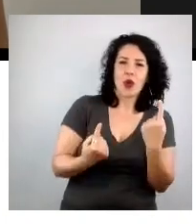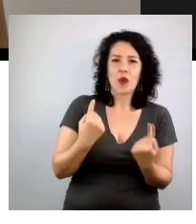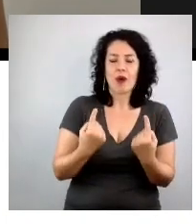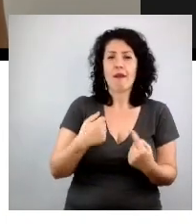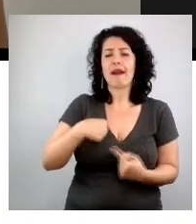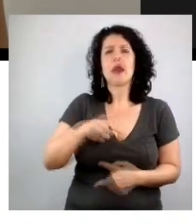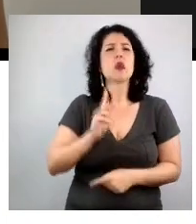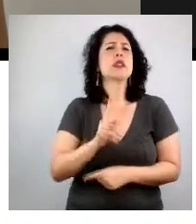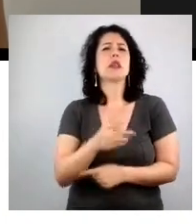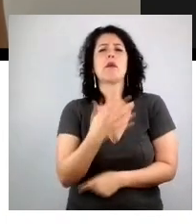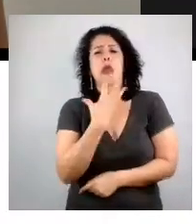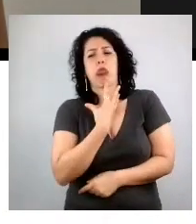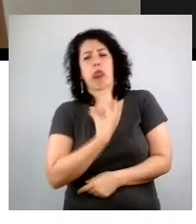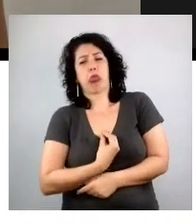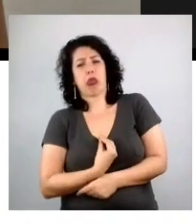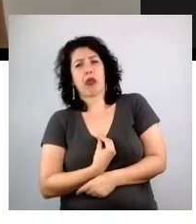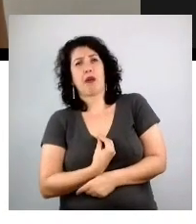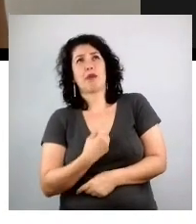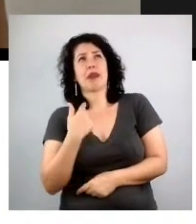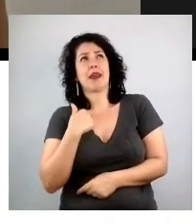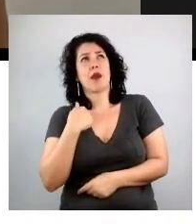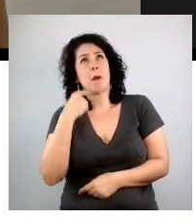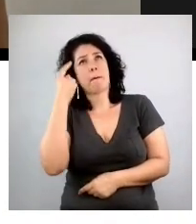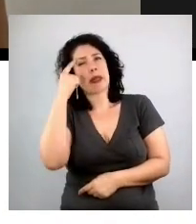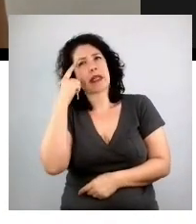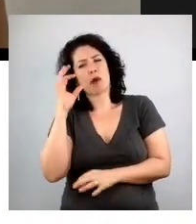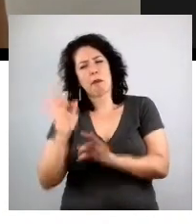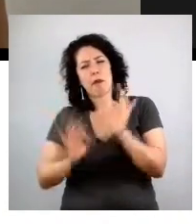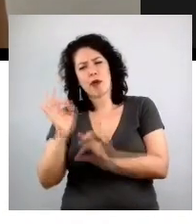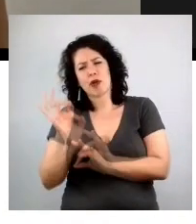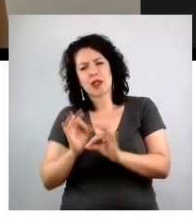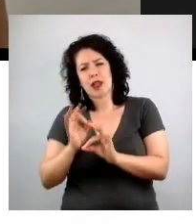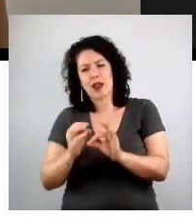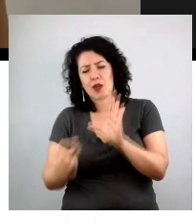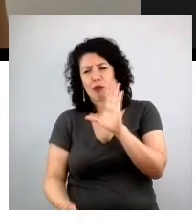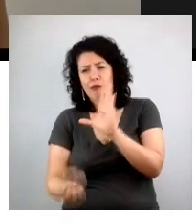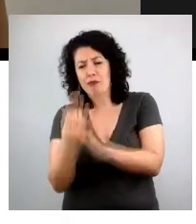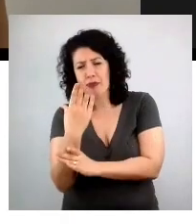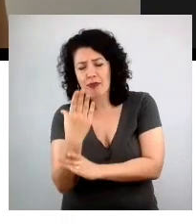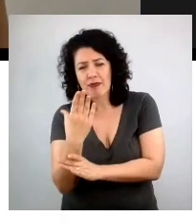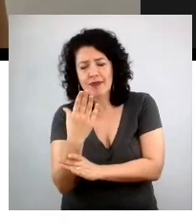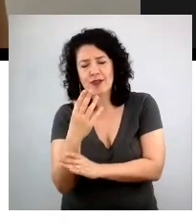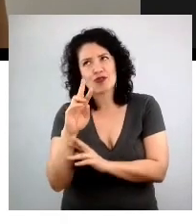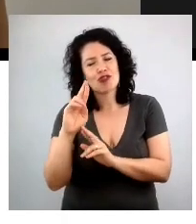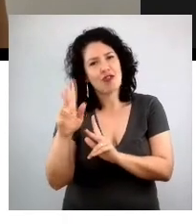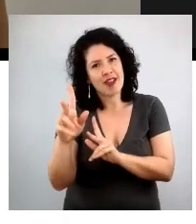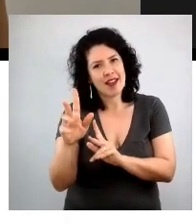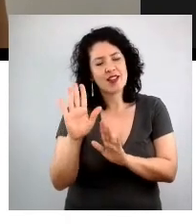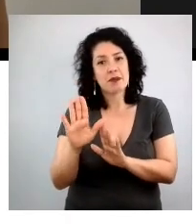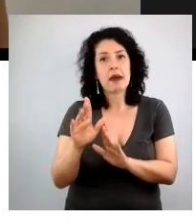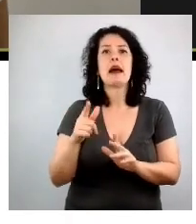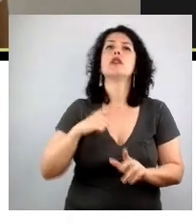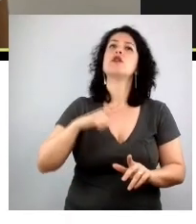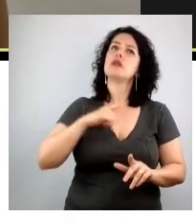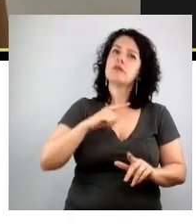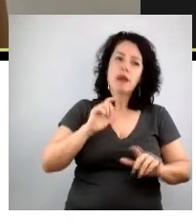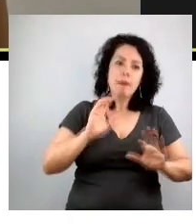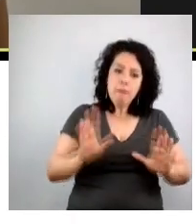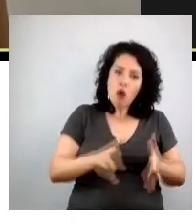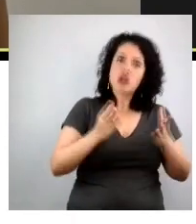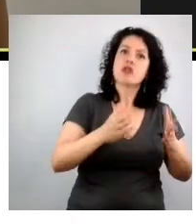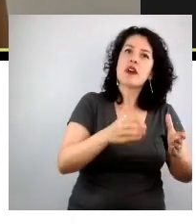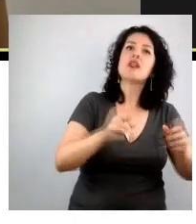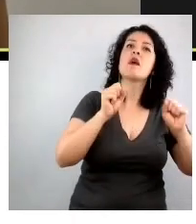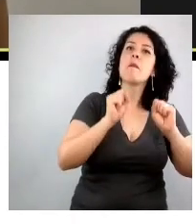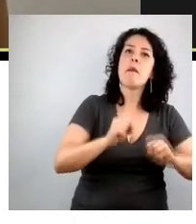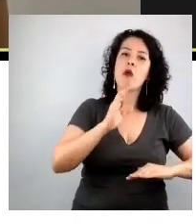sai exatamente como eu queria, mas eu vivo motivada porque sempre dá para emplacar ou fazer as pessoas repensarem